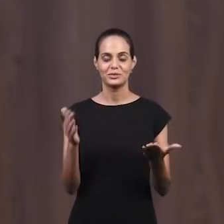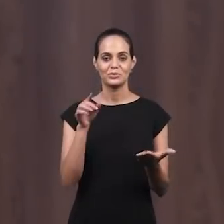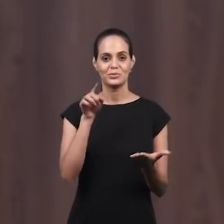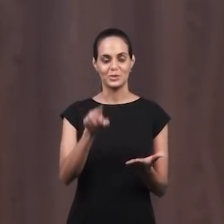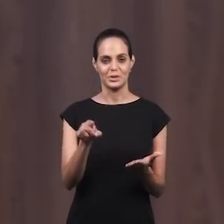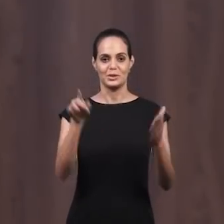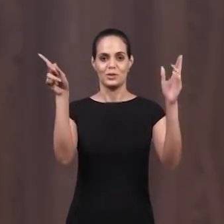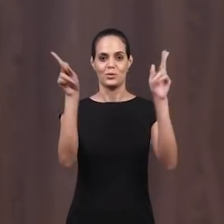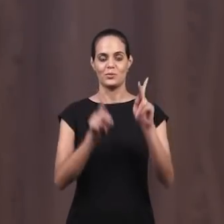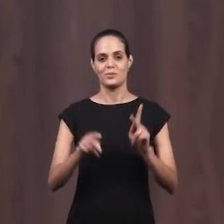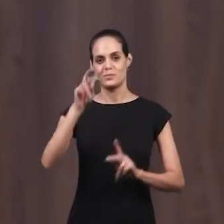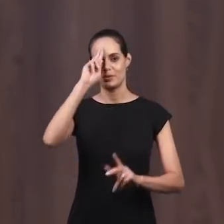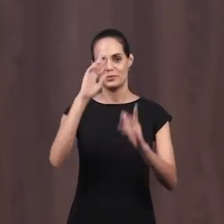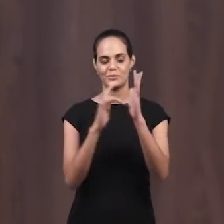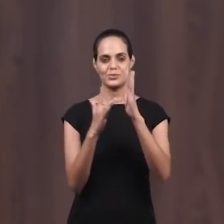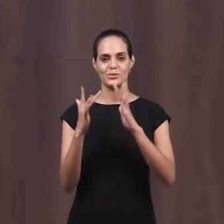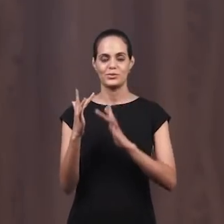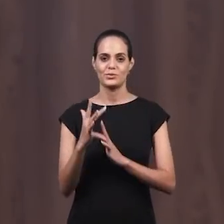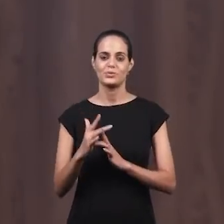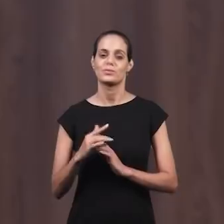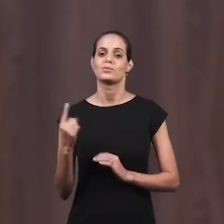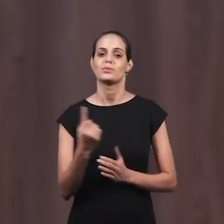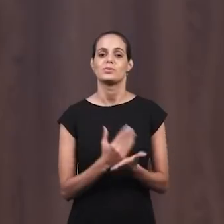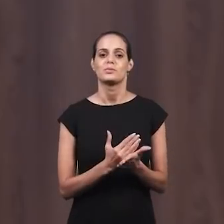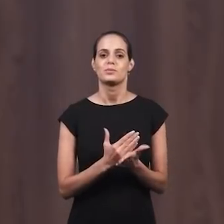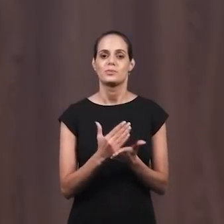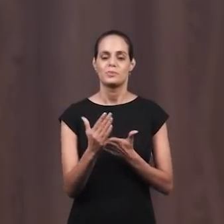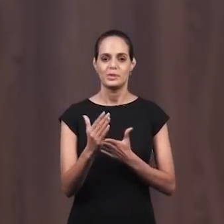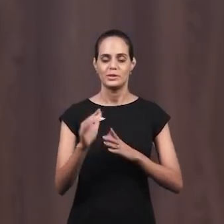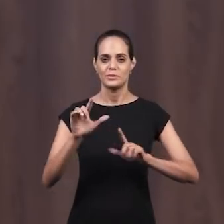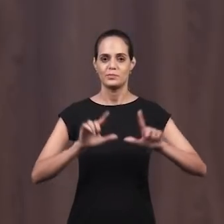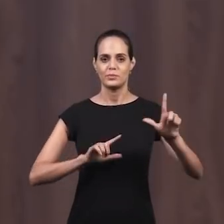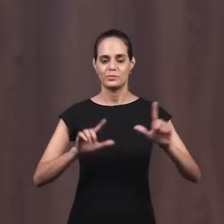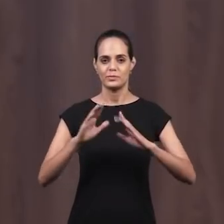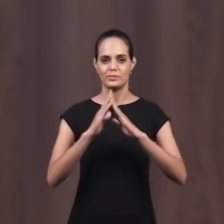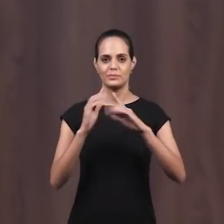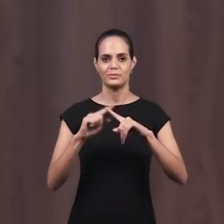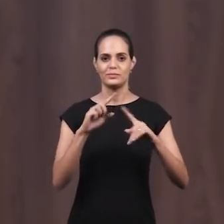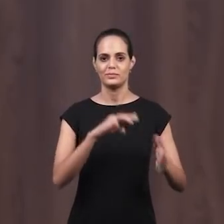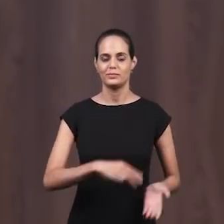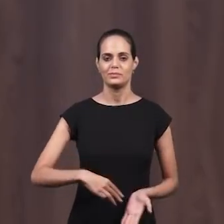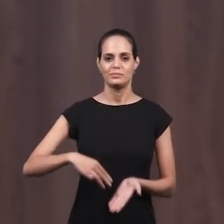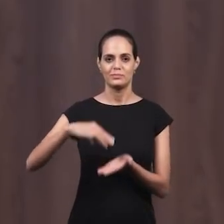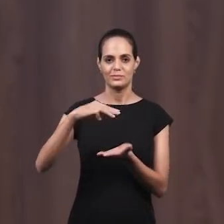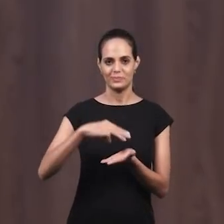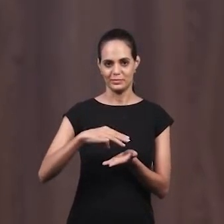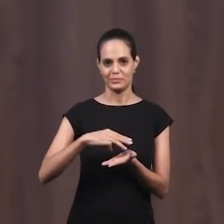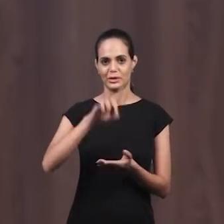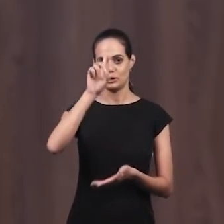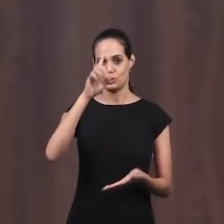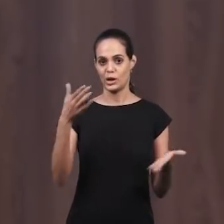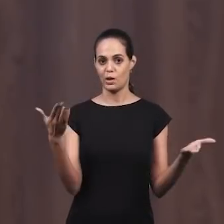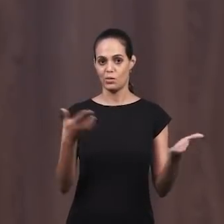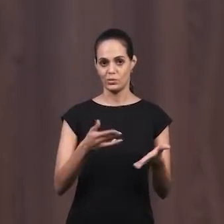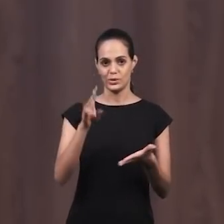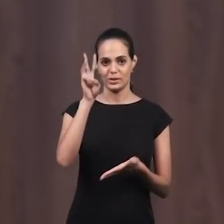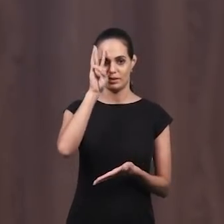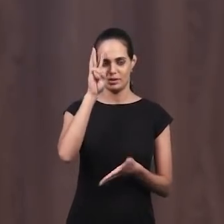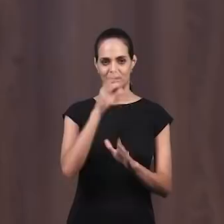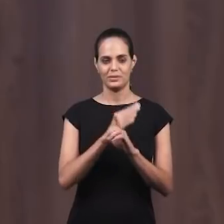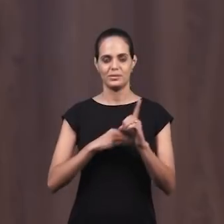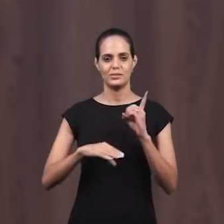eu te saúdo com a paz do Senhor Jesus. Estamos começando a programação da Igreja Cristã Maranata desta